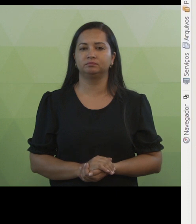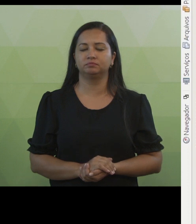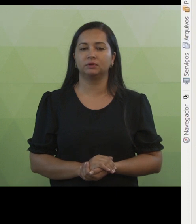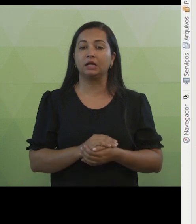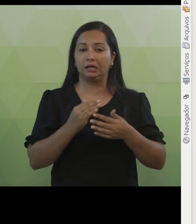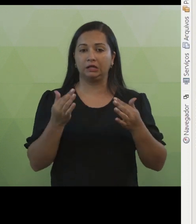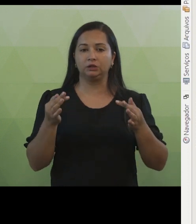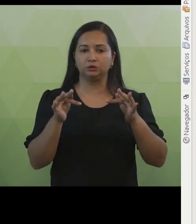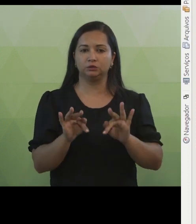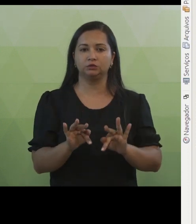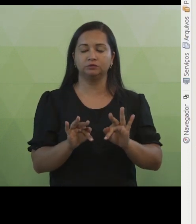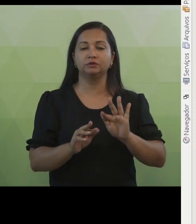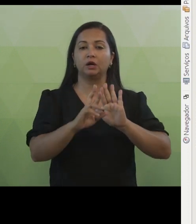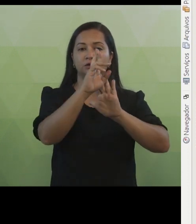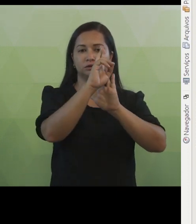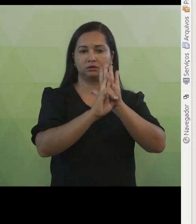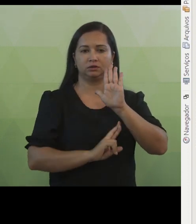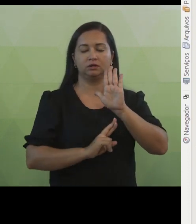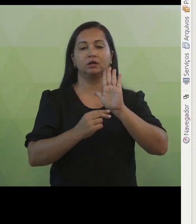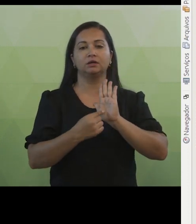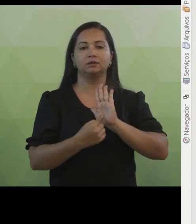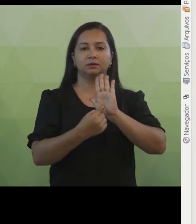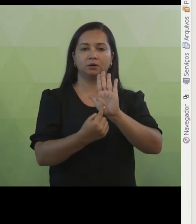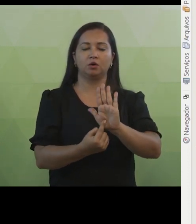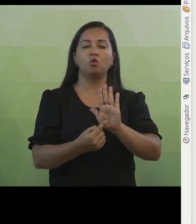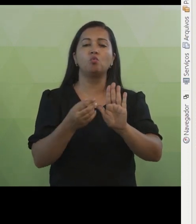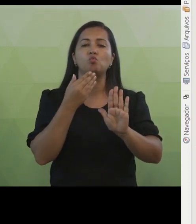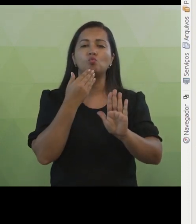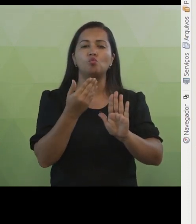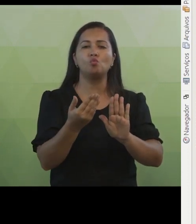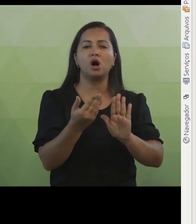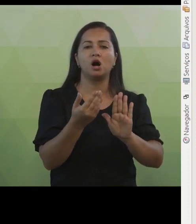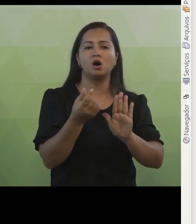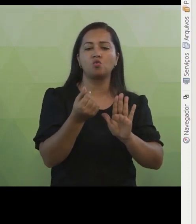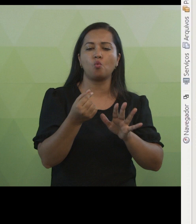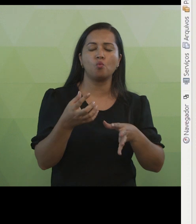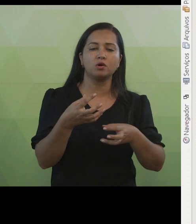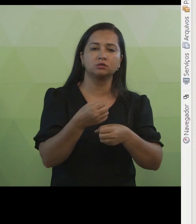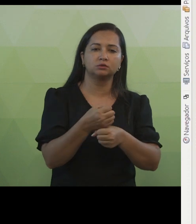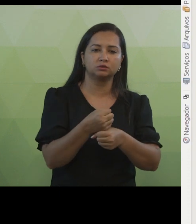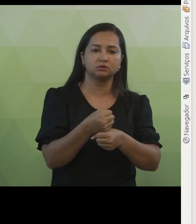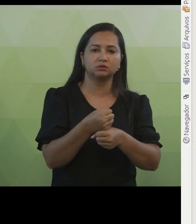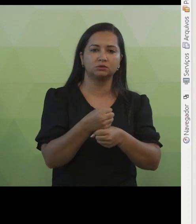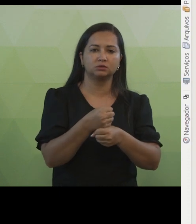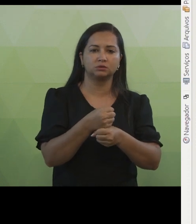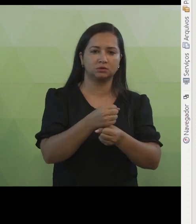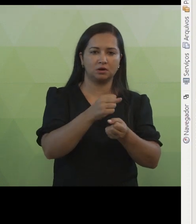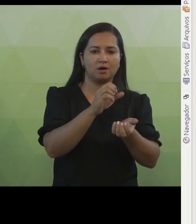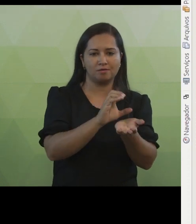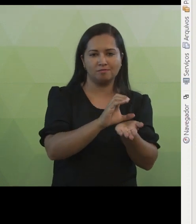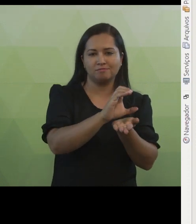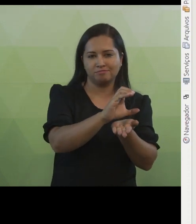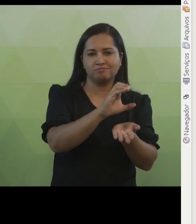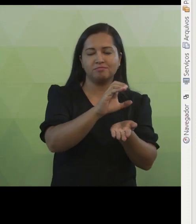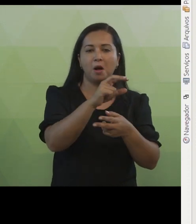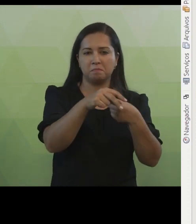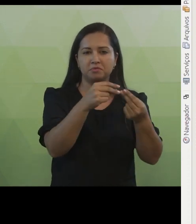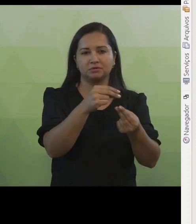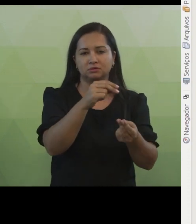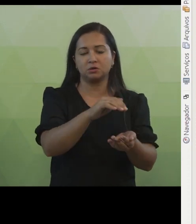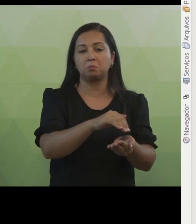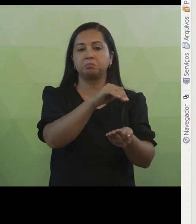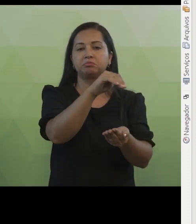emito o relatório aqui de qual o total de bonificações acumuladas. O que será que